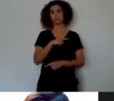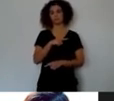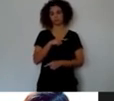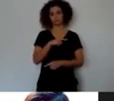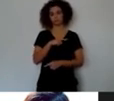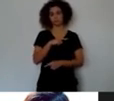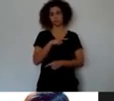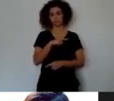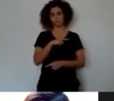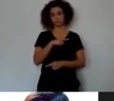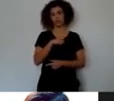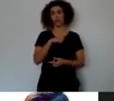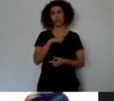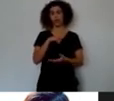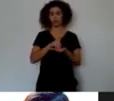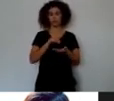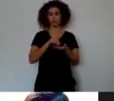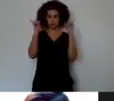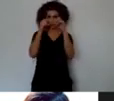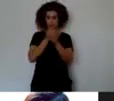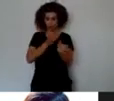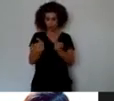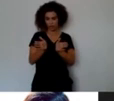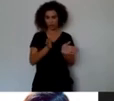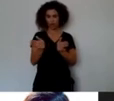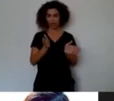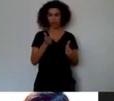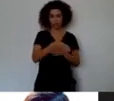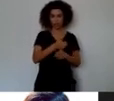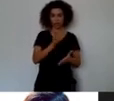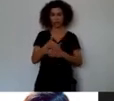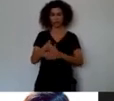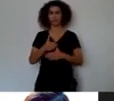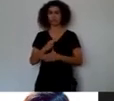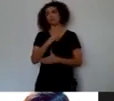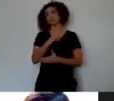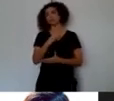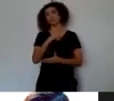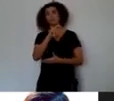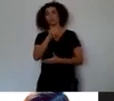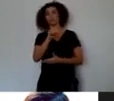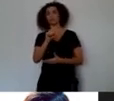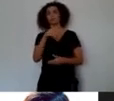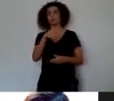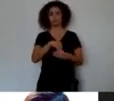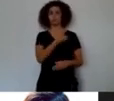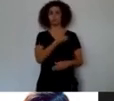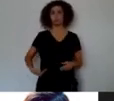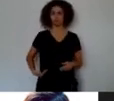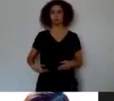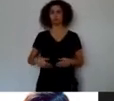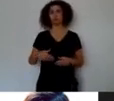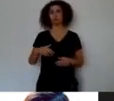uma falta de acesso também aos cargos públicos por negros, aos